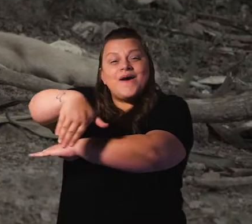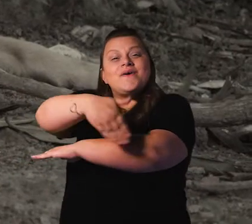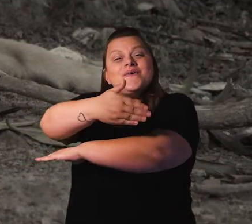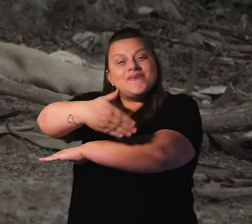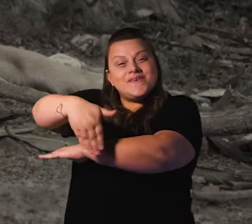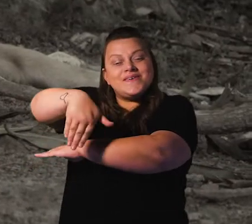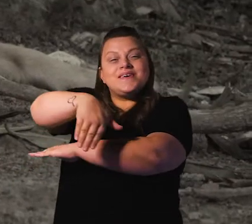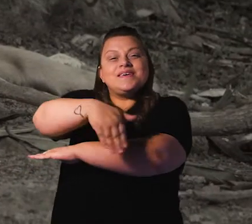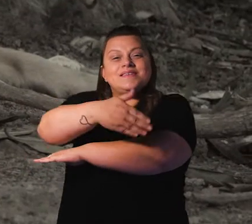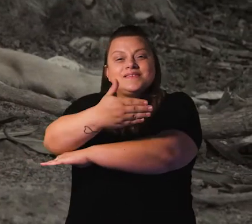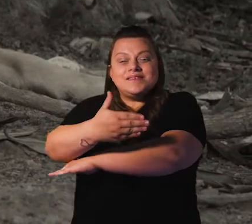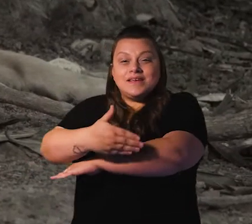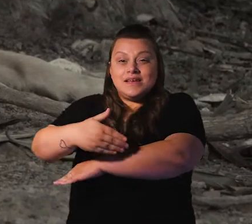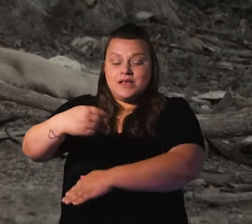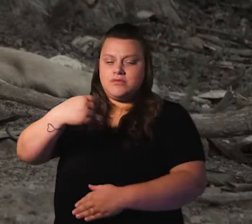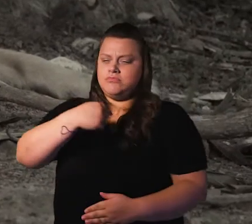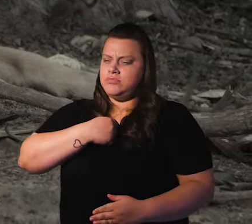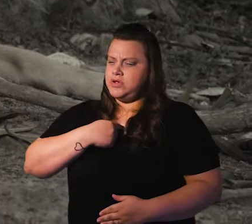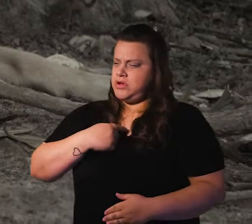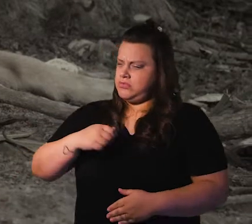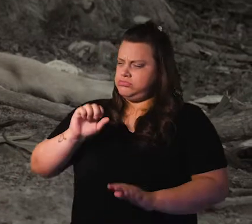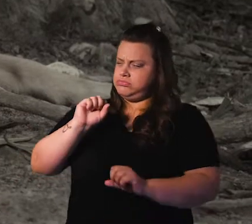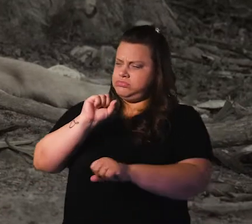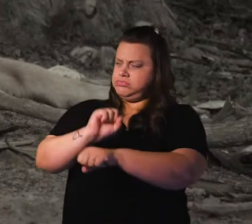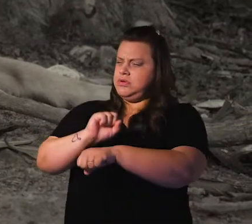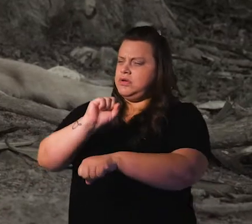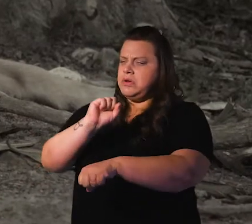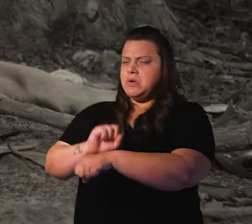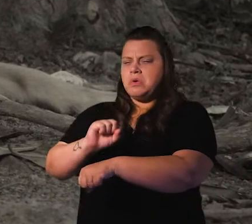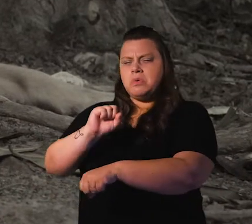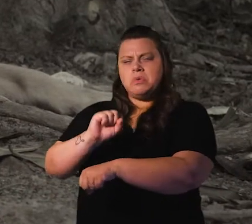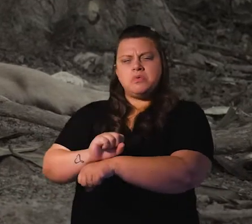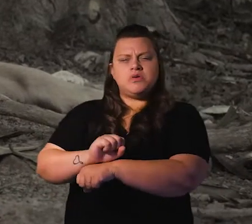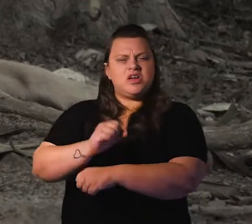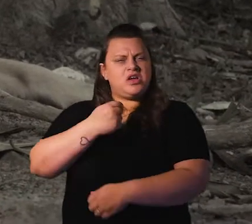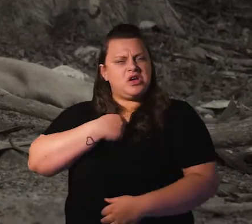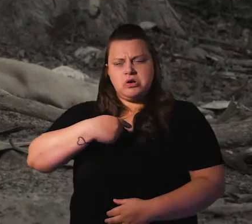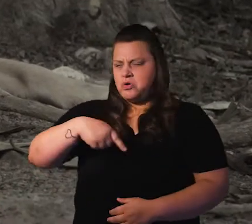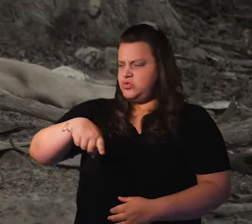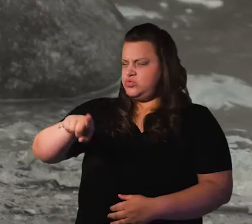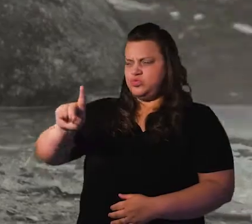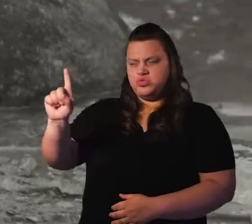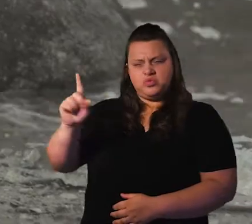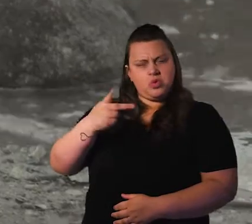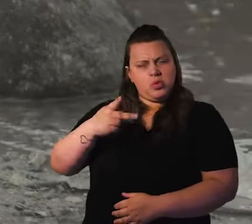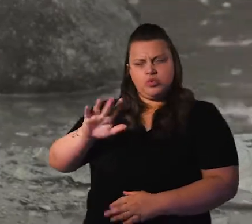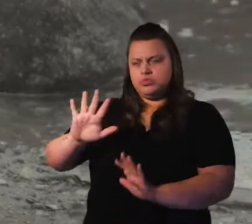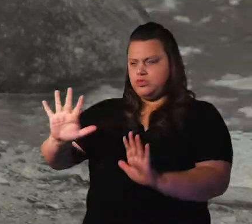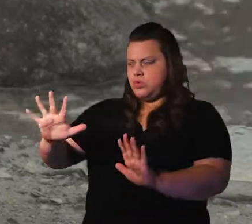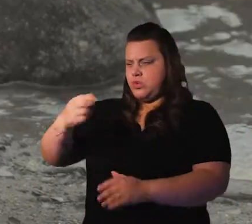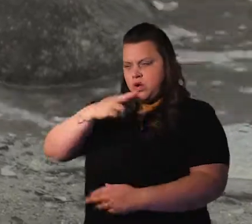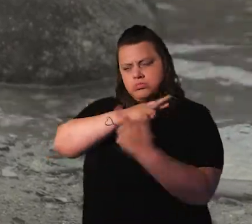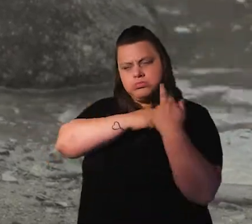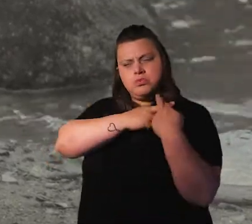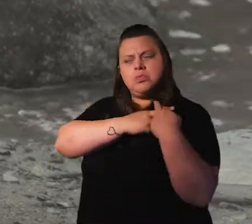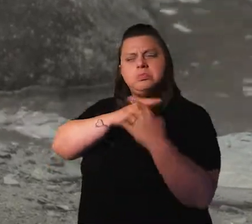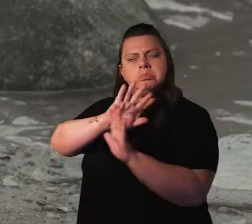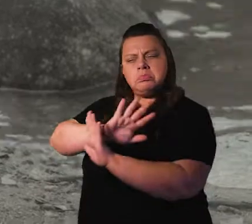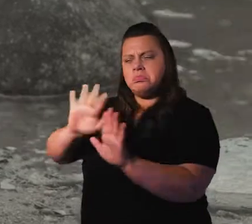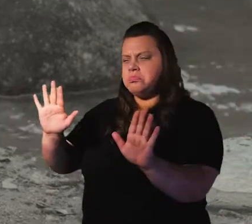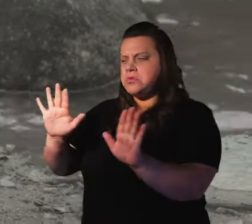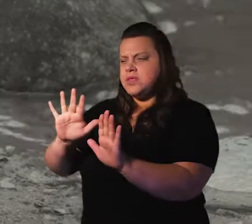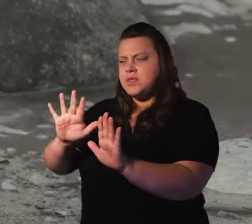ruas Enquanto aqui eu digo Eu não sou tua